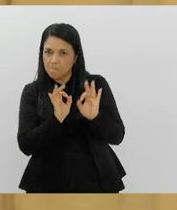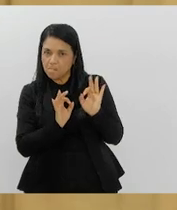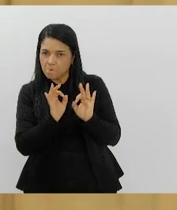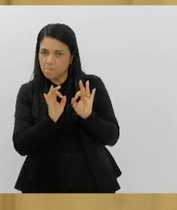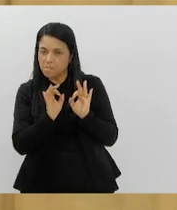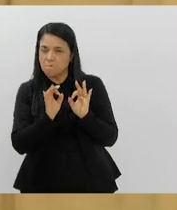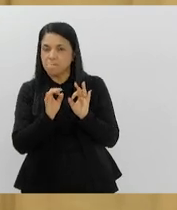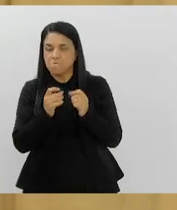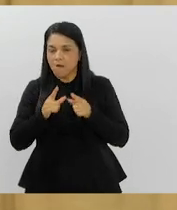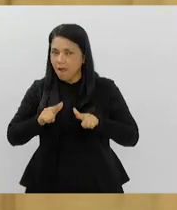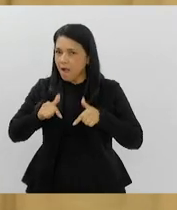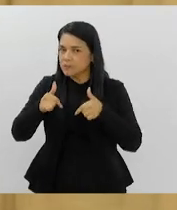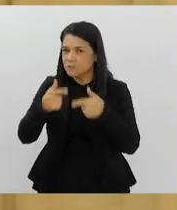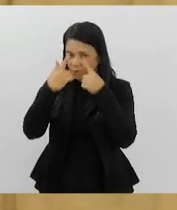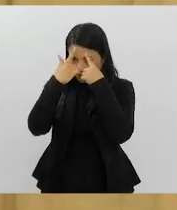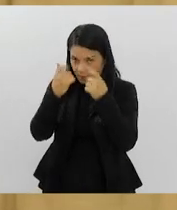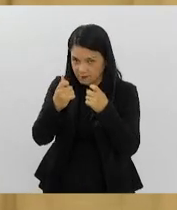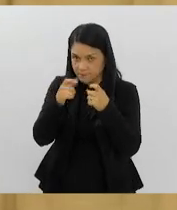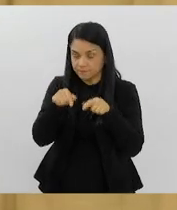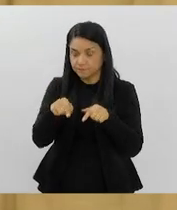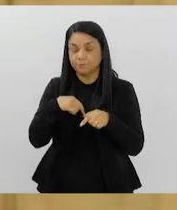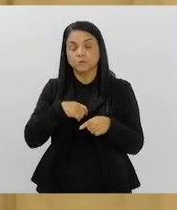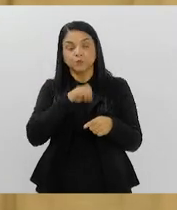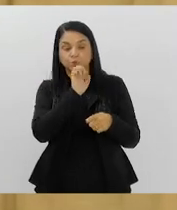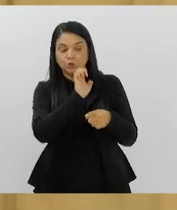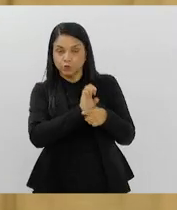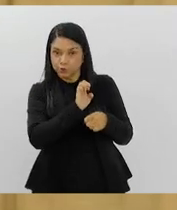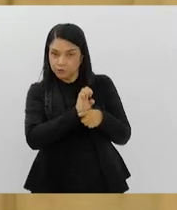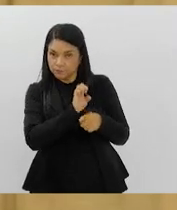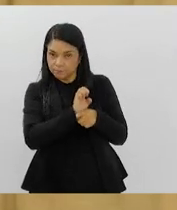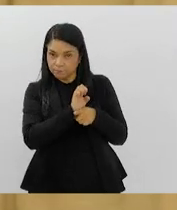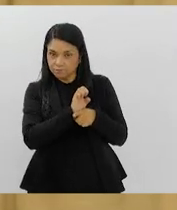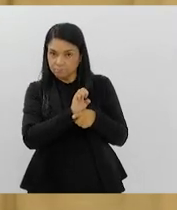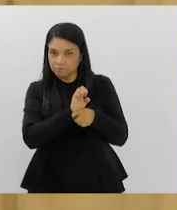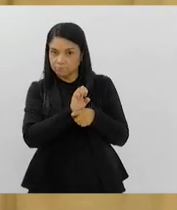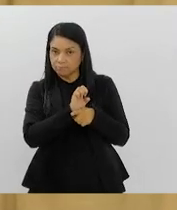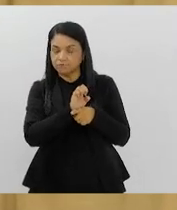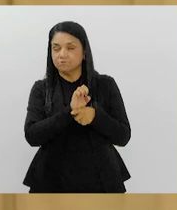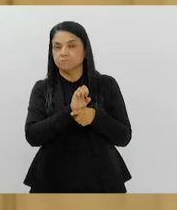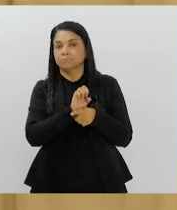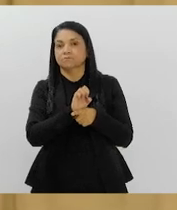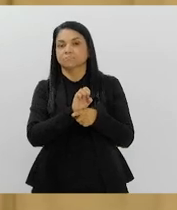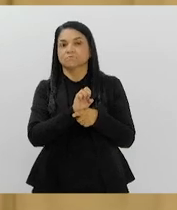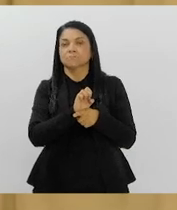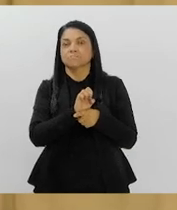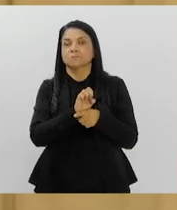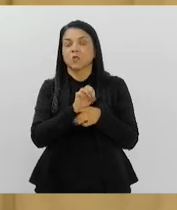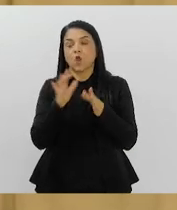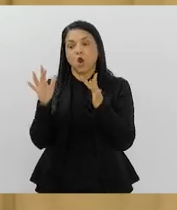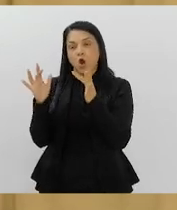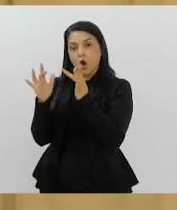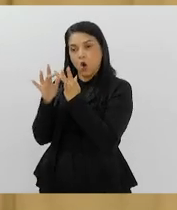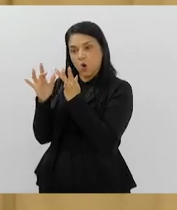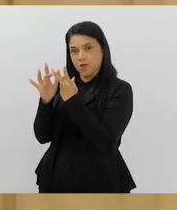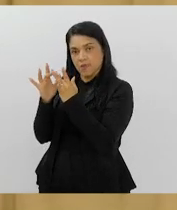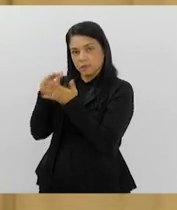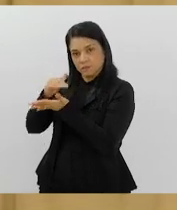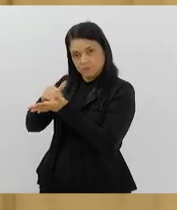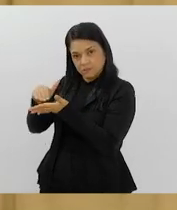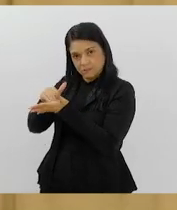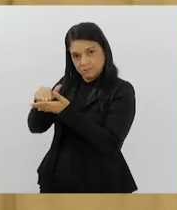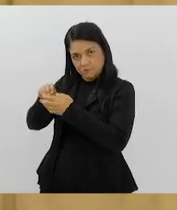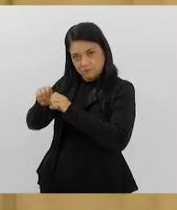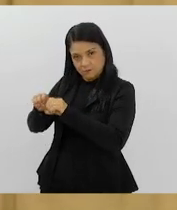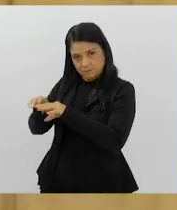violenta. O Estado, por sua vez, irá fazer contato com a Secretaria de Educação